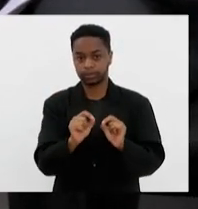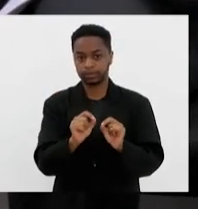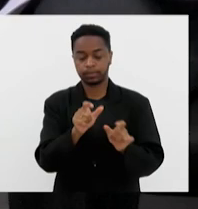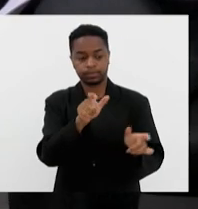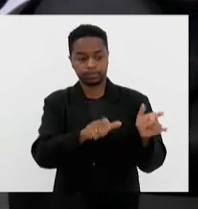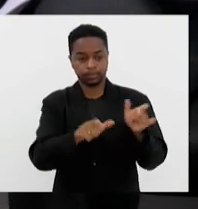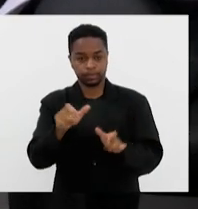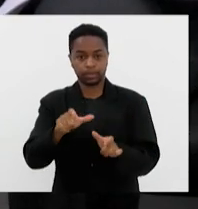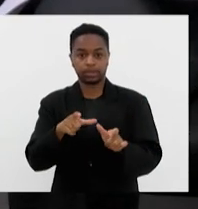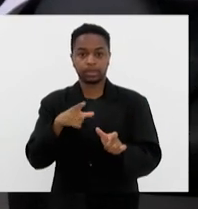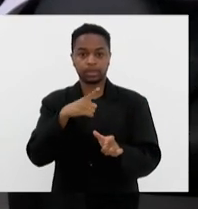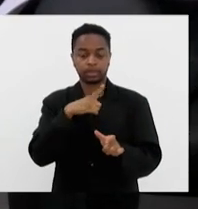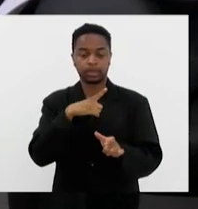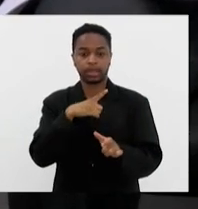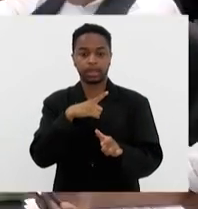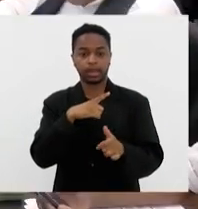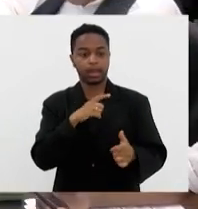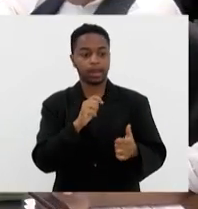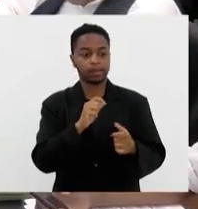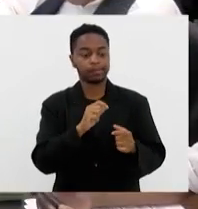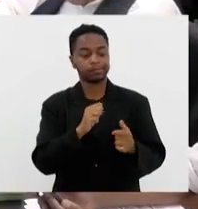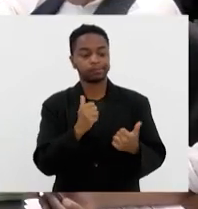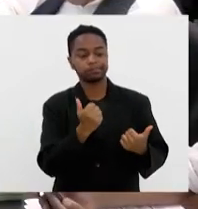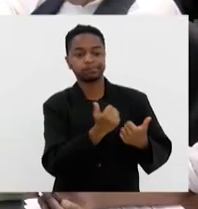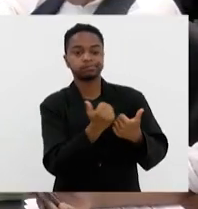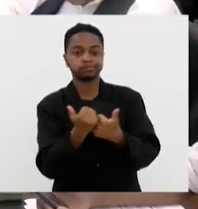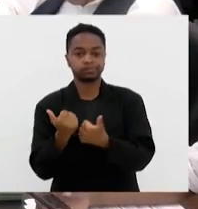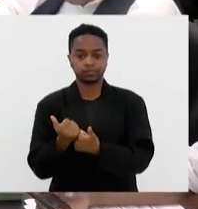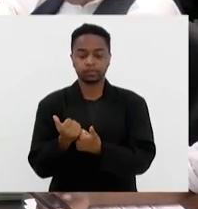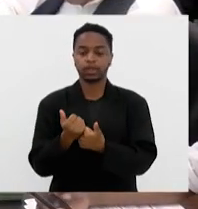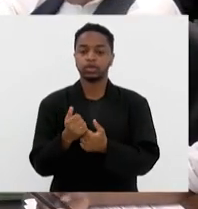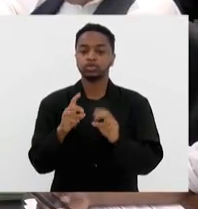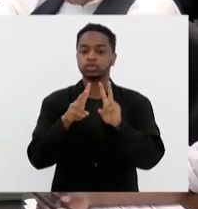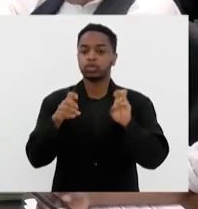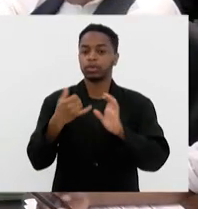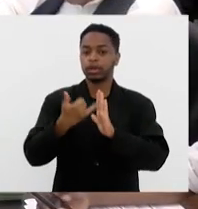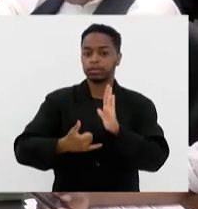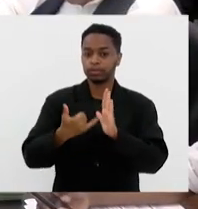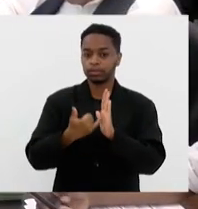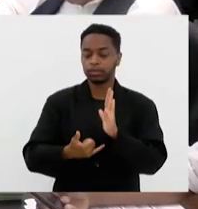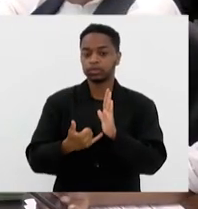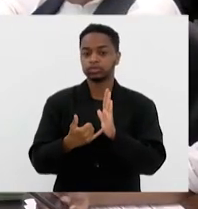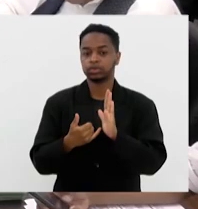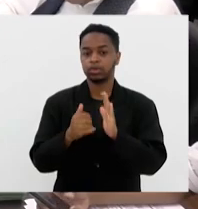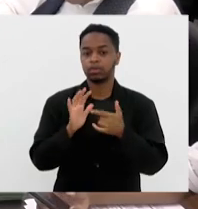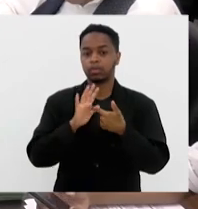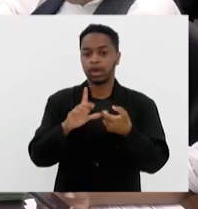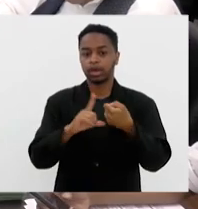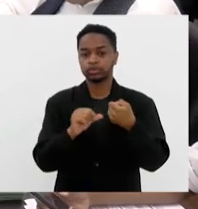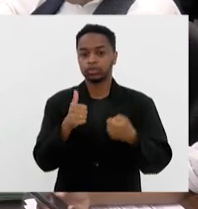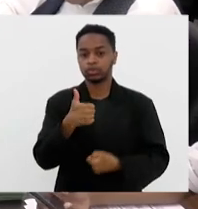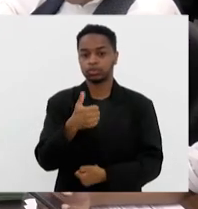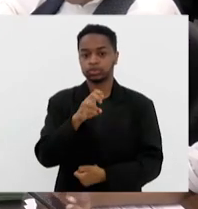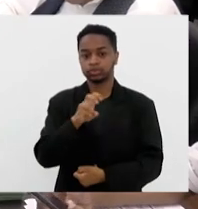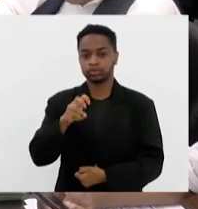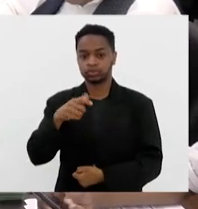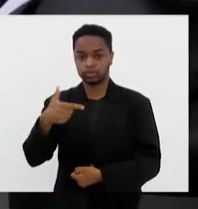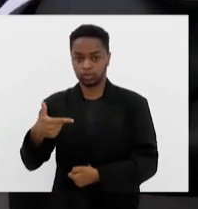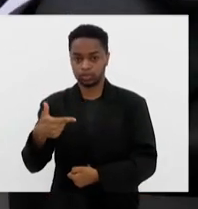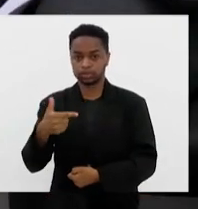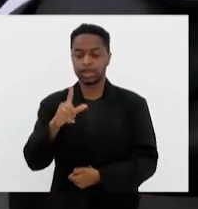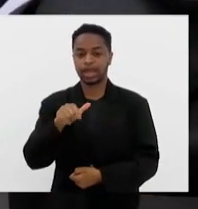de benefícios onerosos referentes ao imposto previsto no artigo 1552 da CF, que é